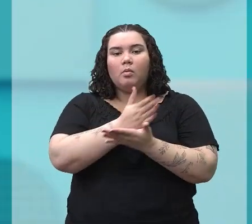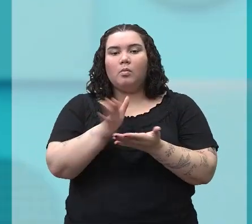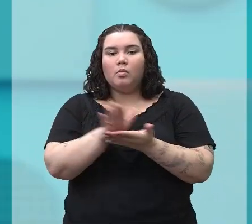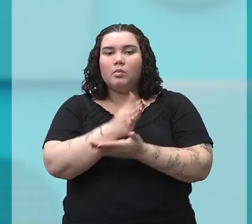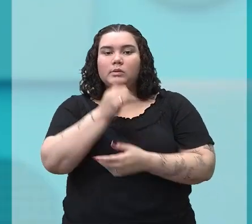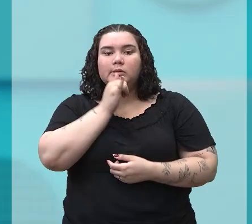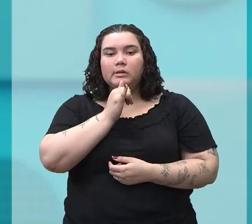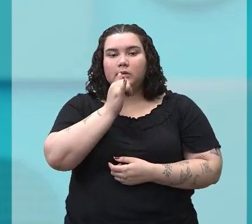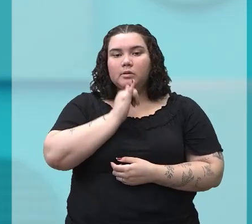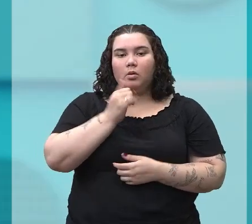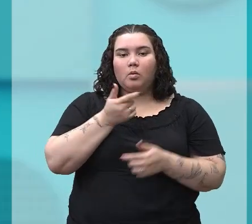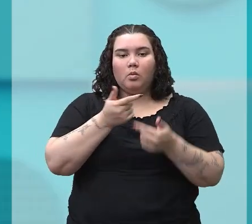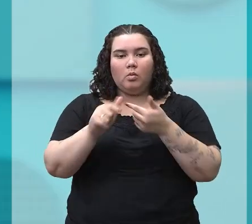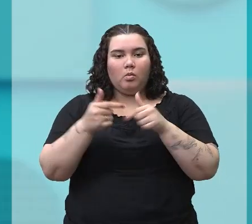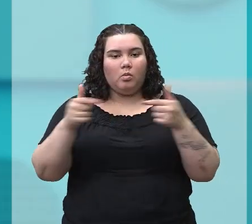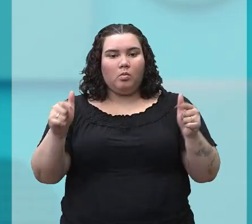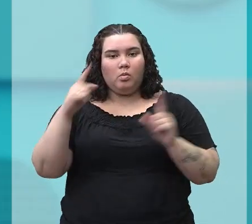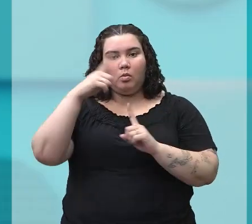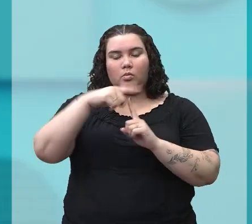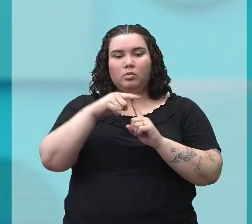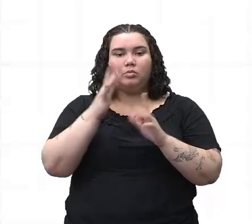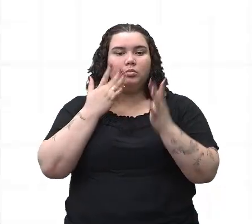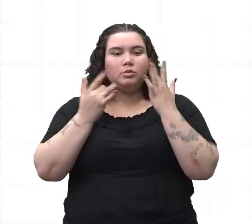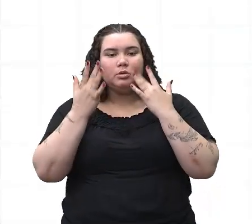exemplos de outros tipos de teatro.